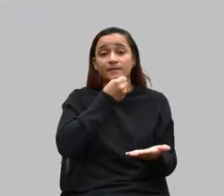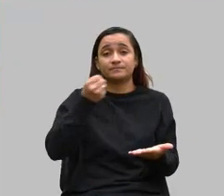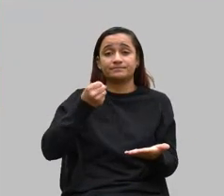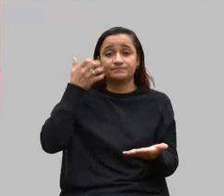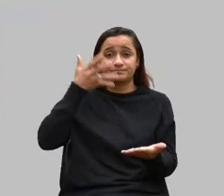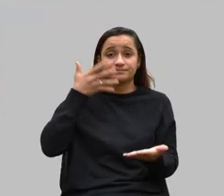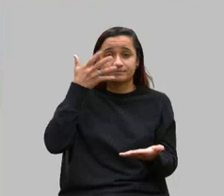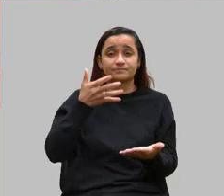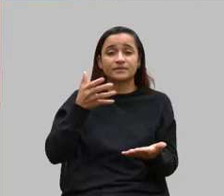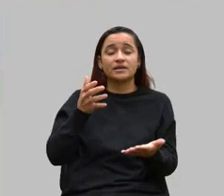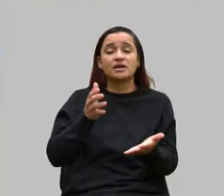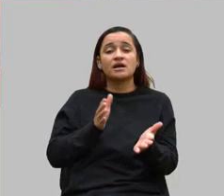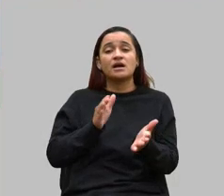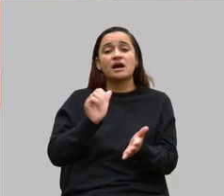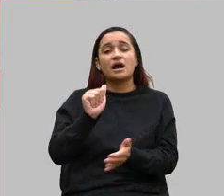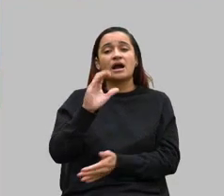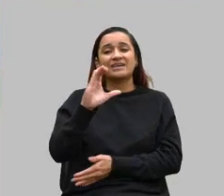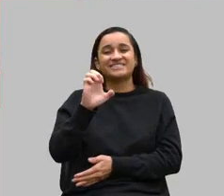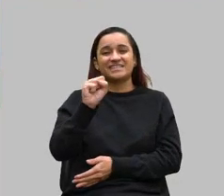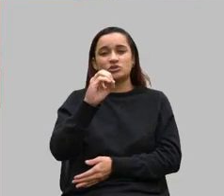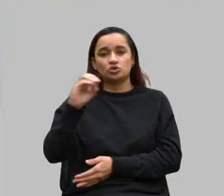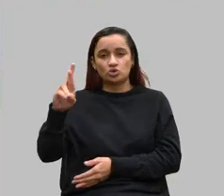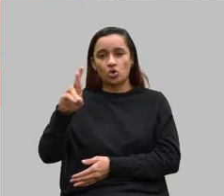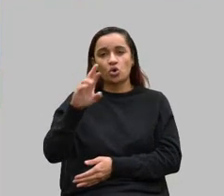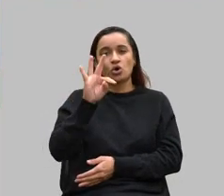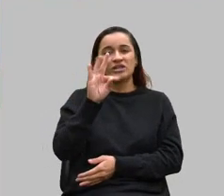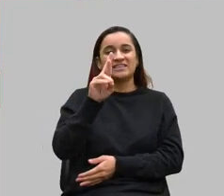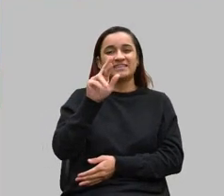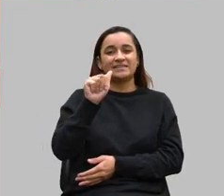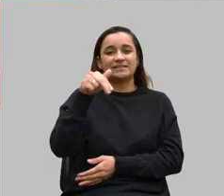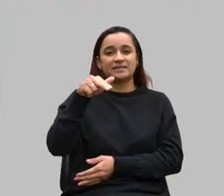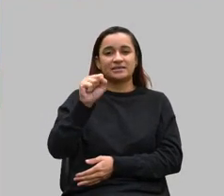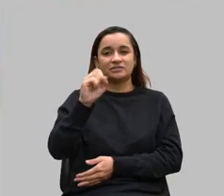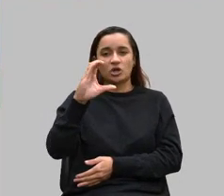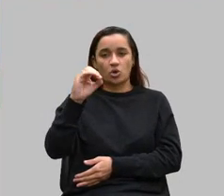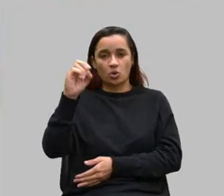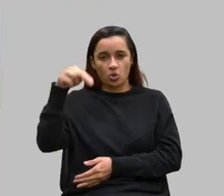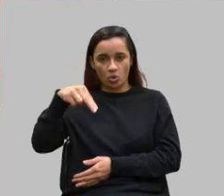da transcon da Prefeitura de Contagem Marco Antônio